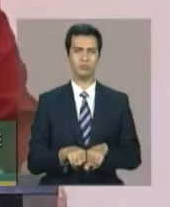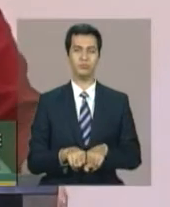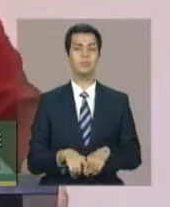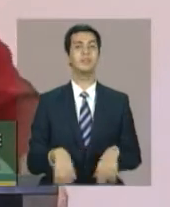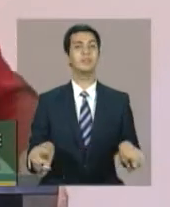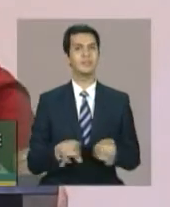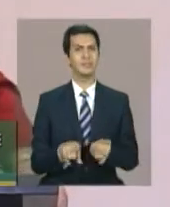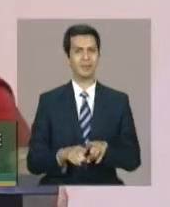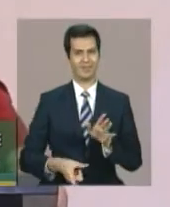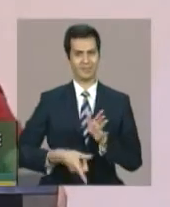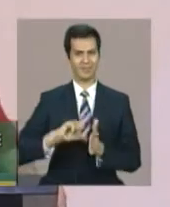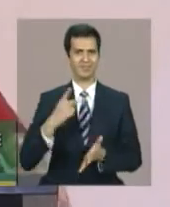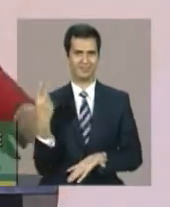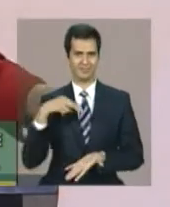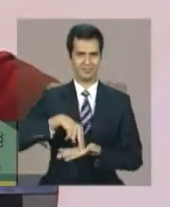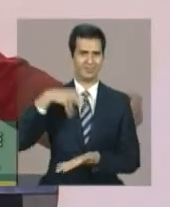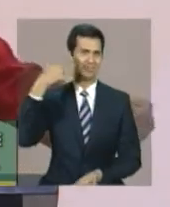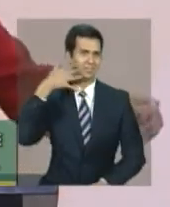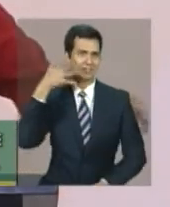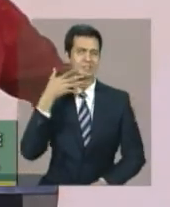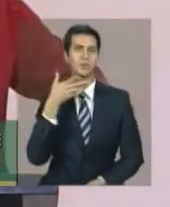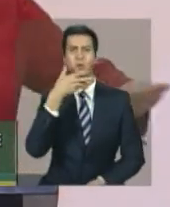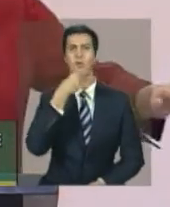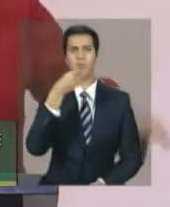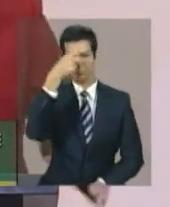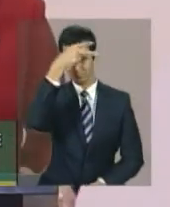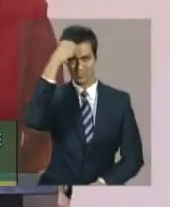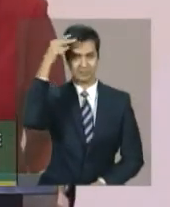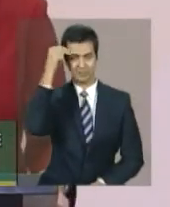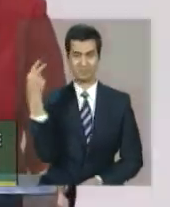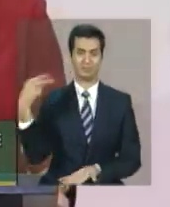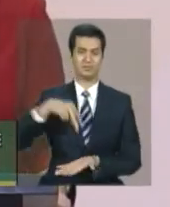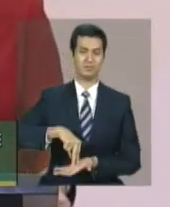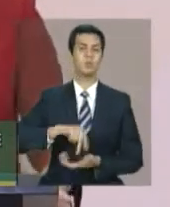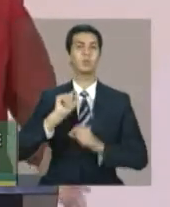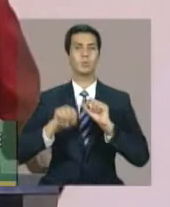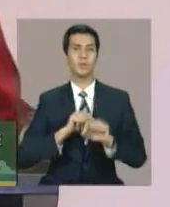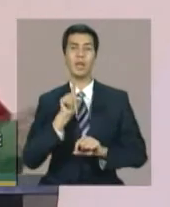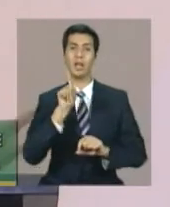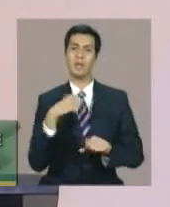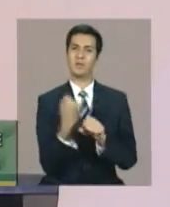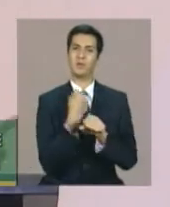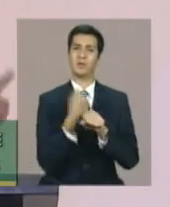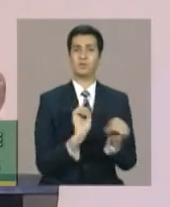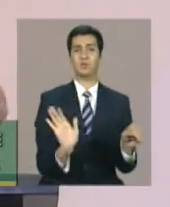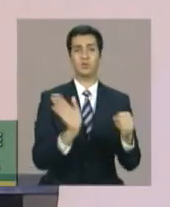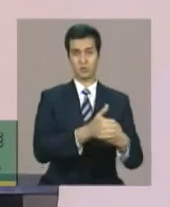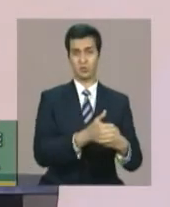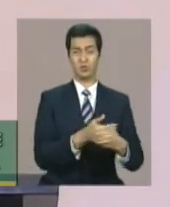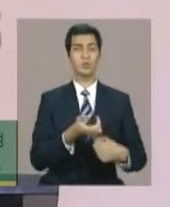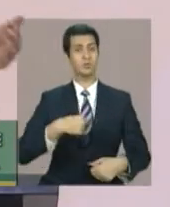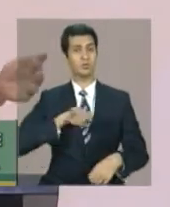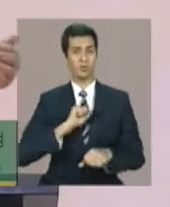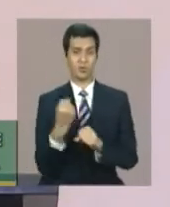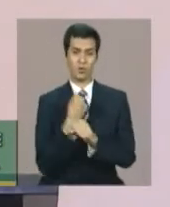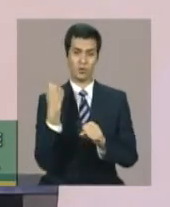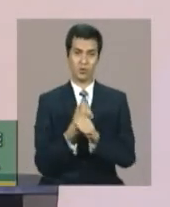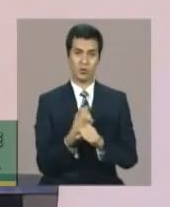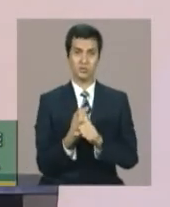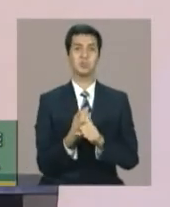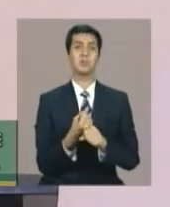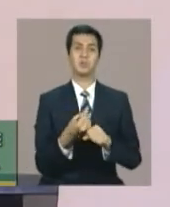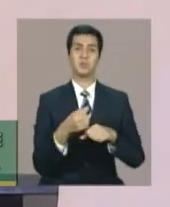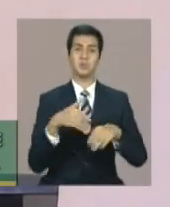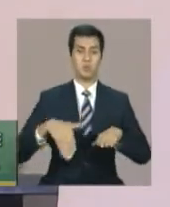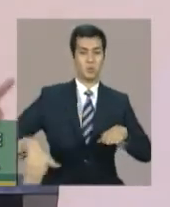razão, é uma obra escondida. Depois que você faz, ela desaparece. Mas ela aparece, o prefeito também